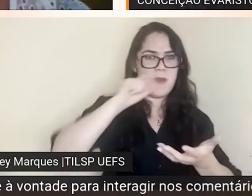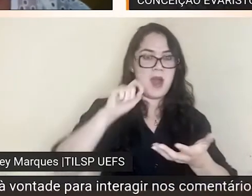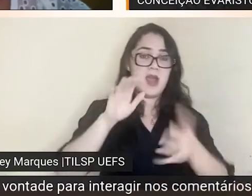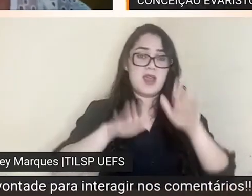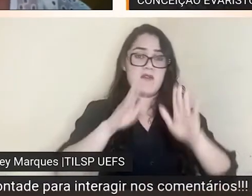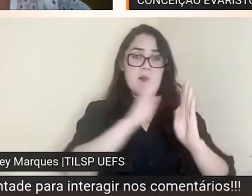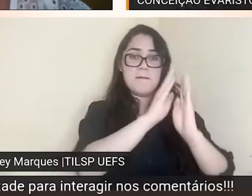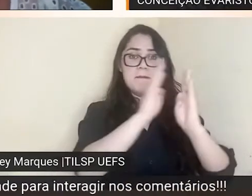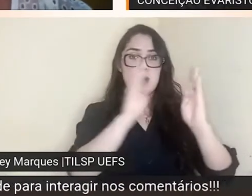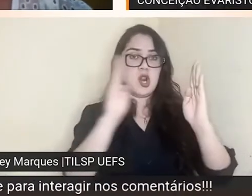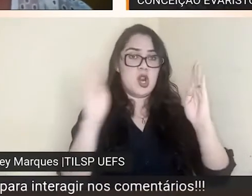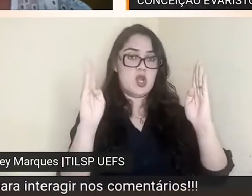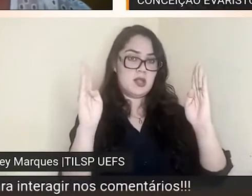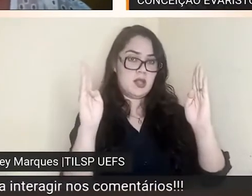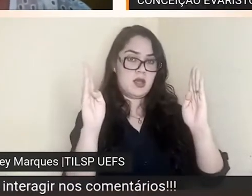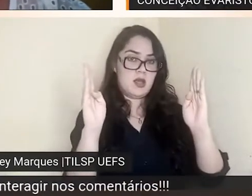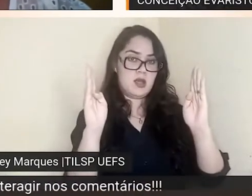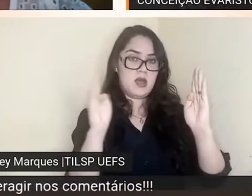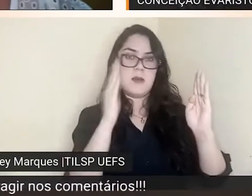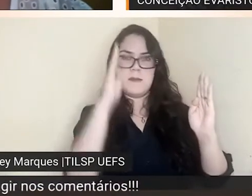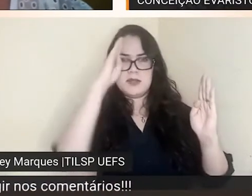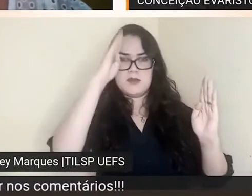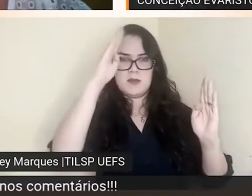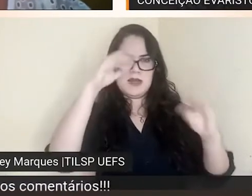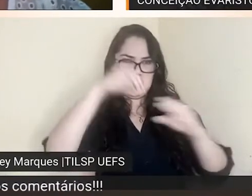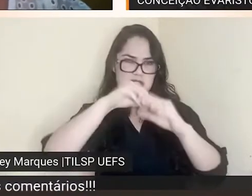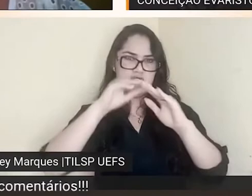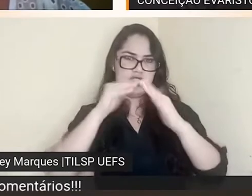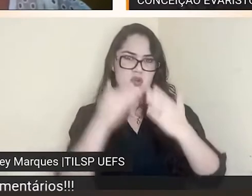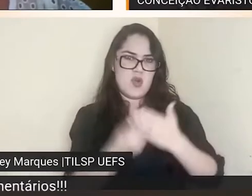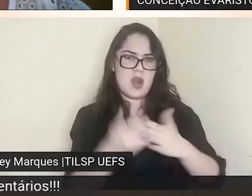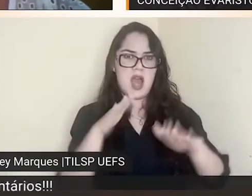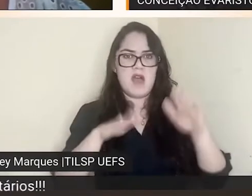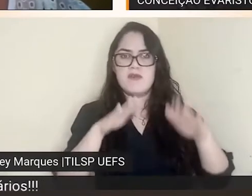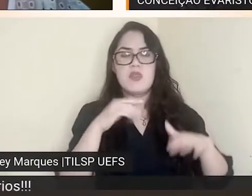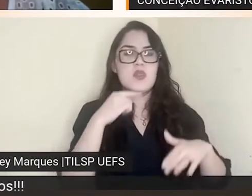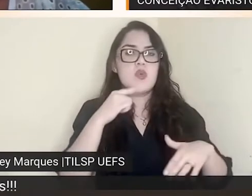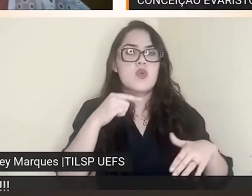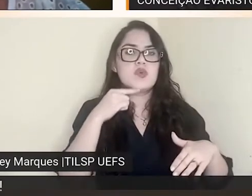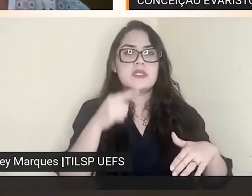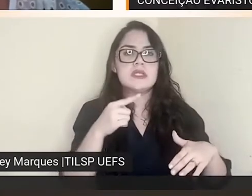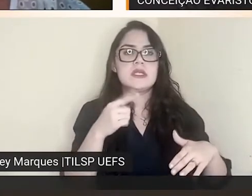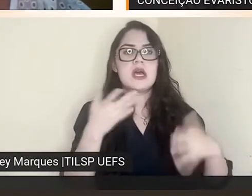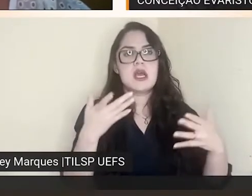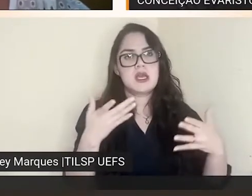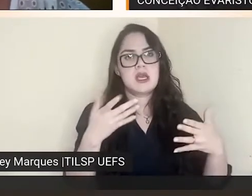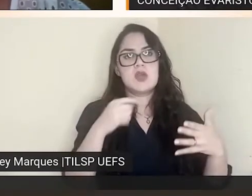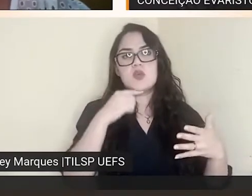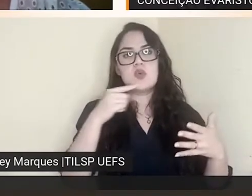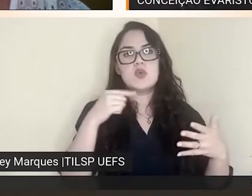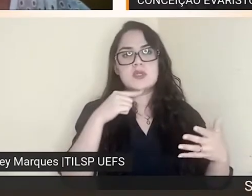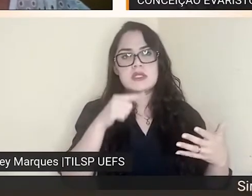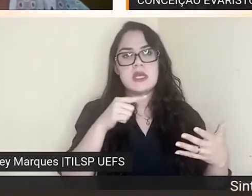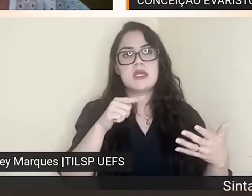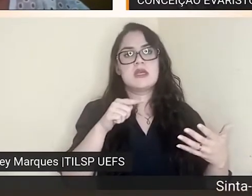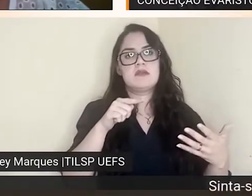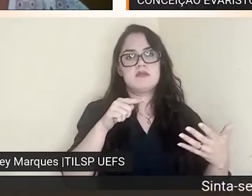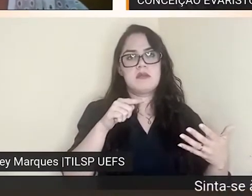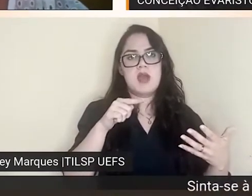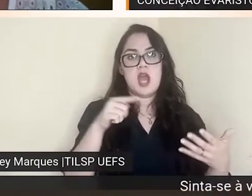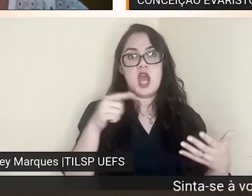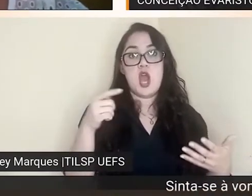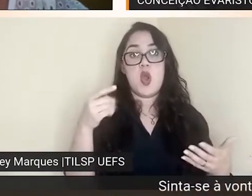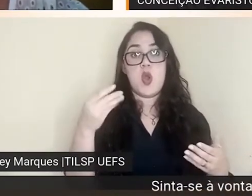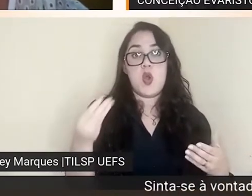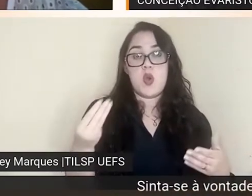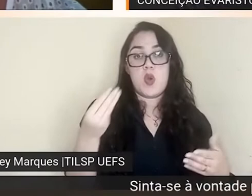vezes, principalmente as bibliotecas escolares, Conceição, não tem dado conta de atualizar essa literatura. E você fala um